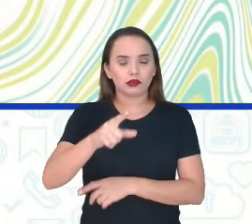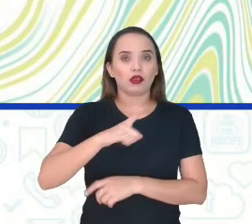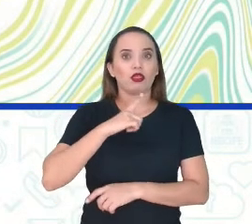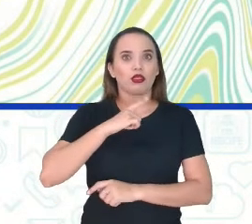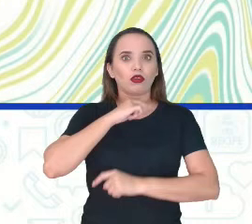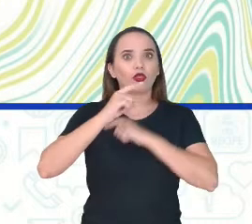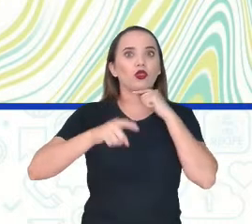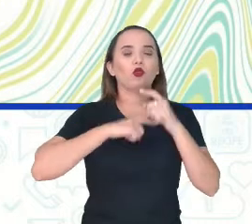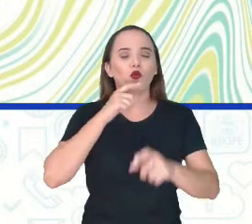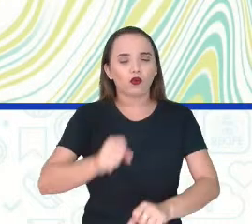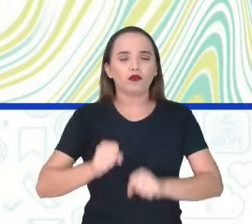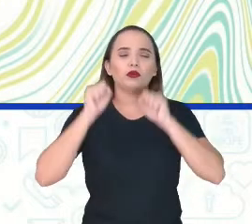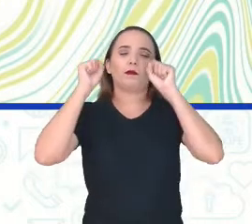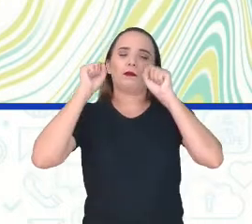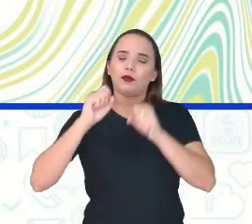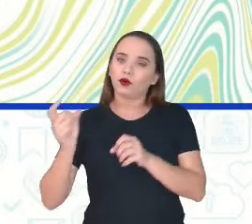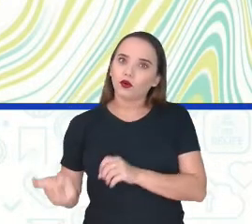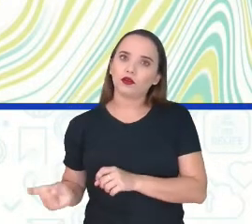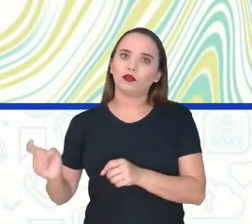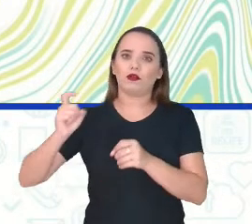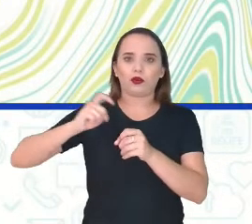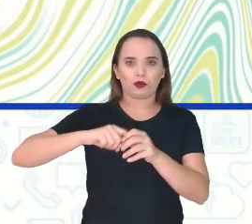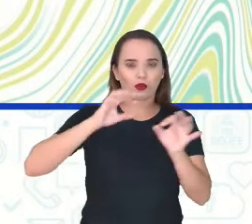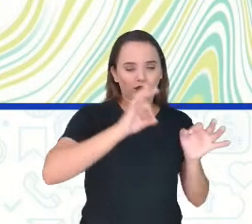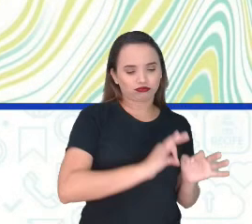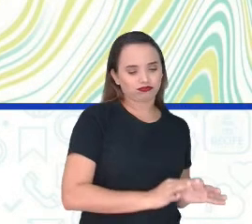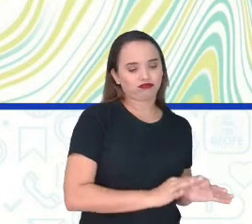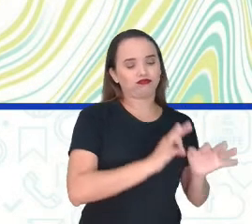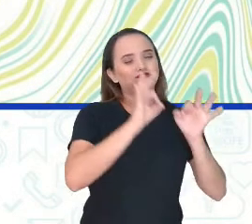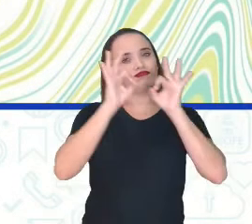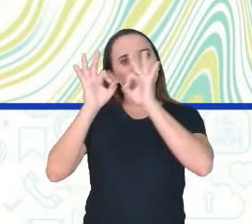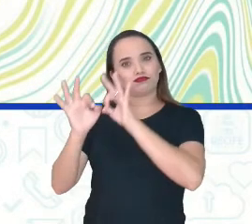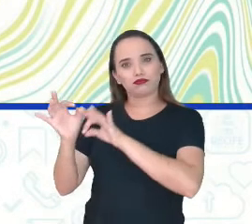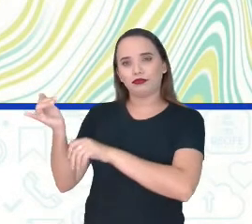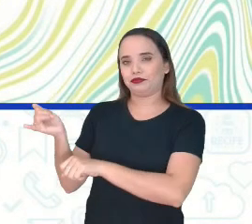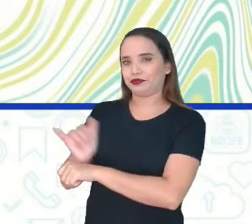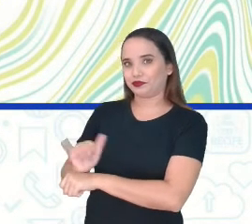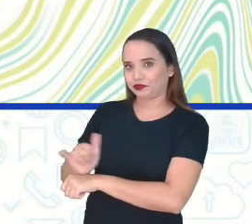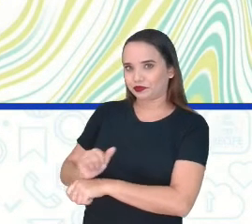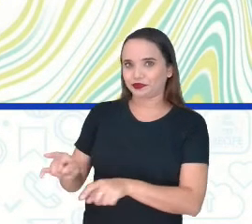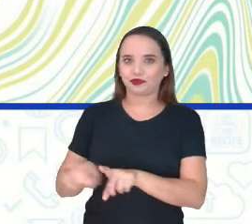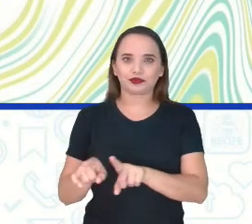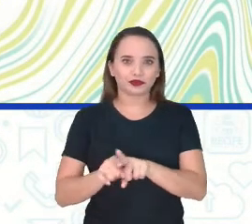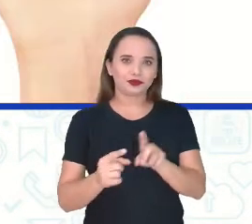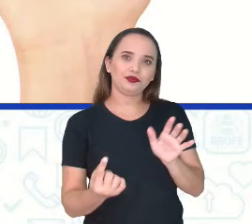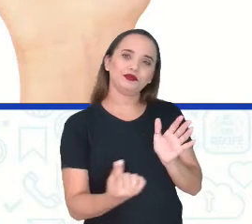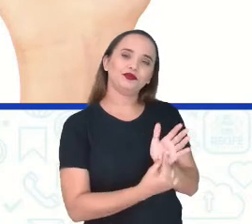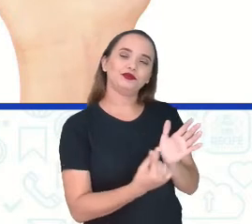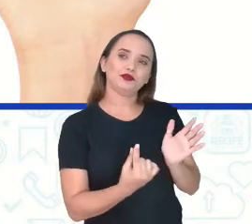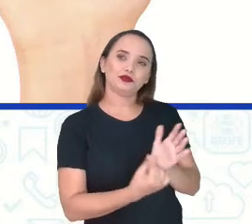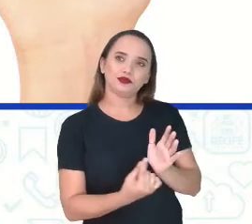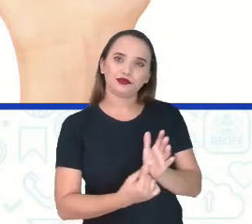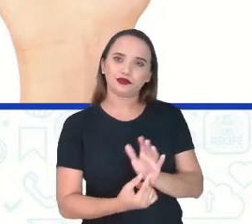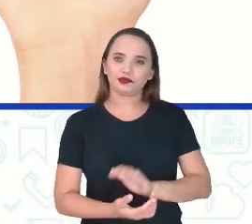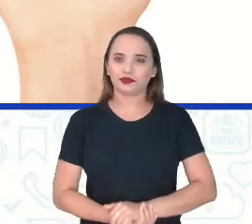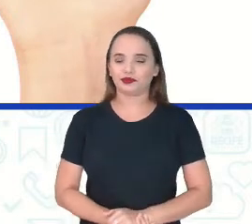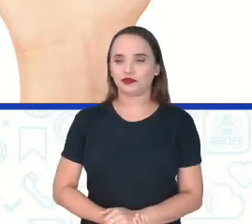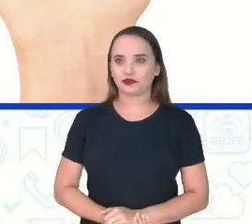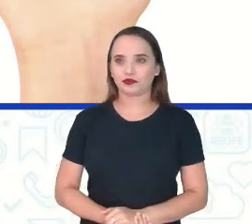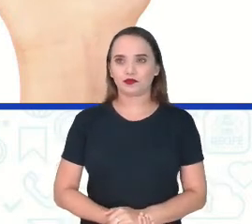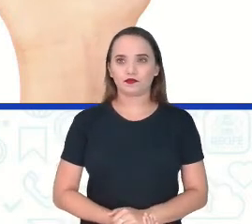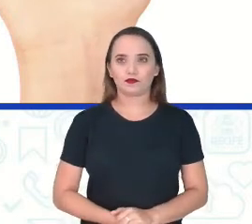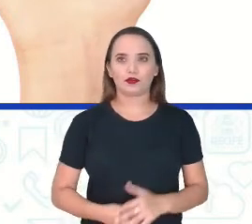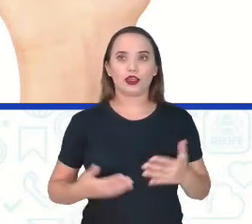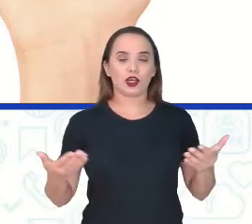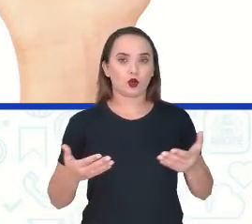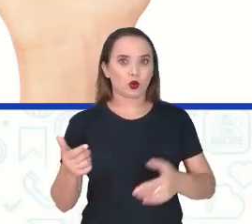podem voltar a assistir essa aula no YouTube e no aplicativo, tá? Ó, primeiro